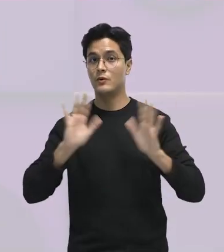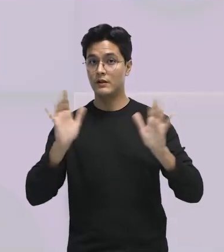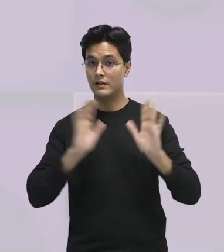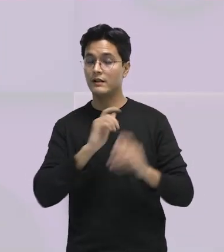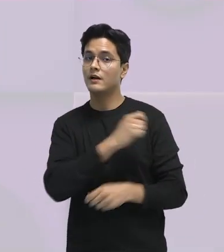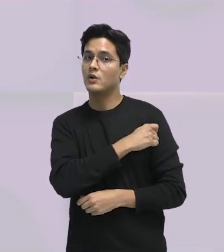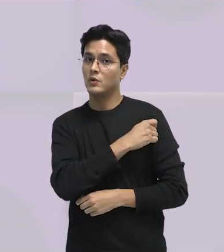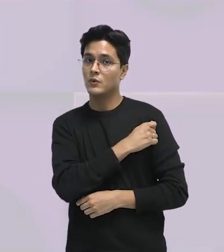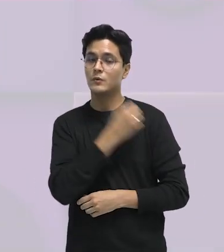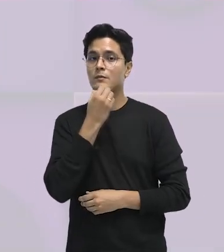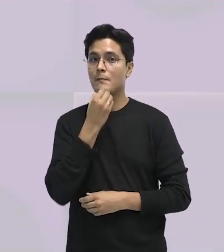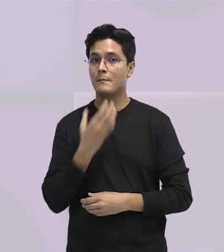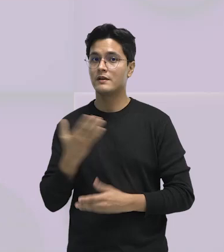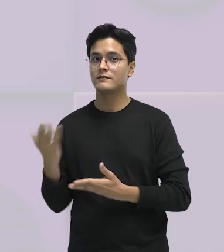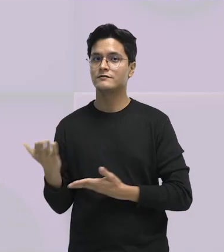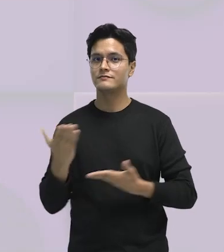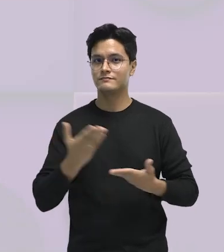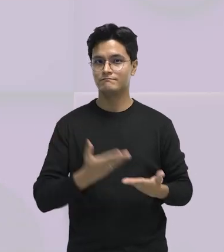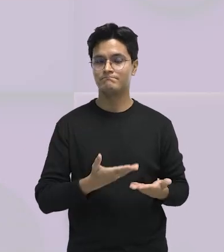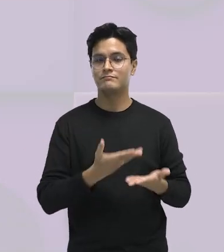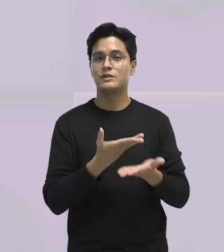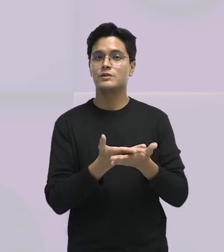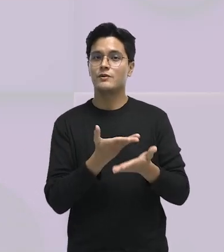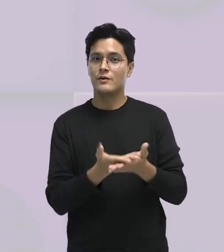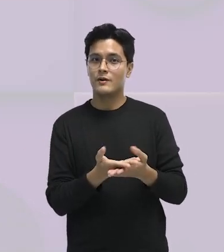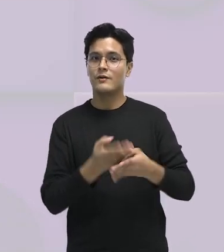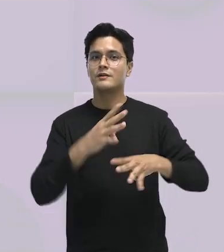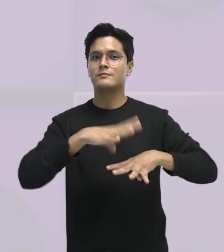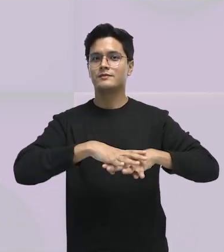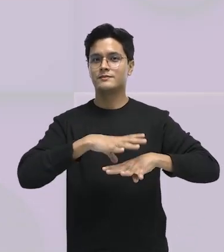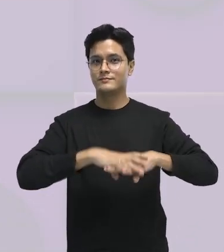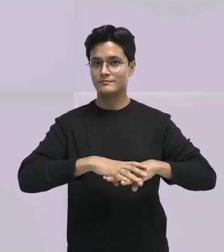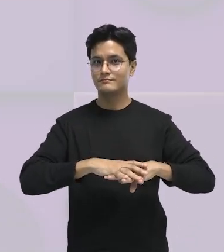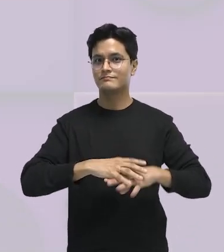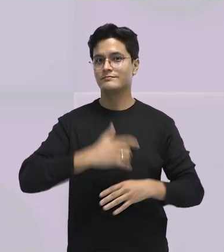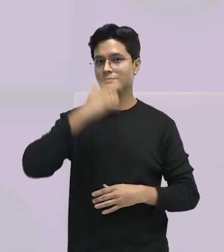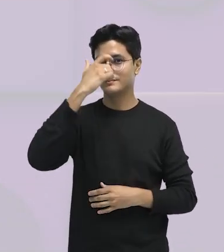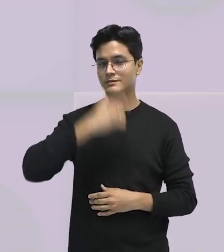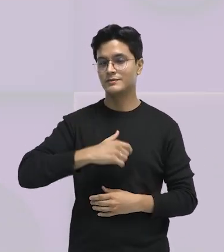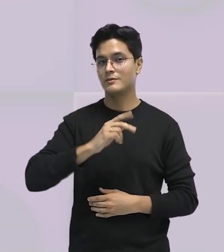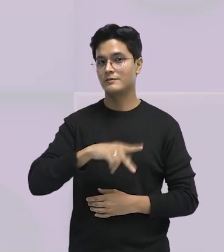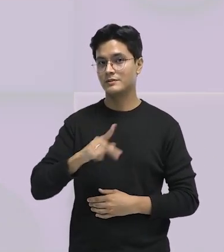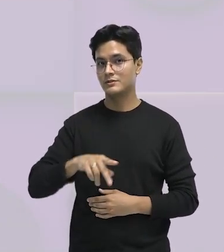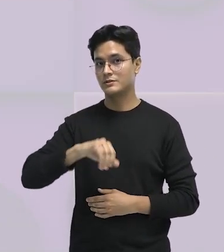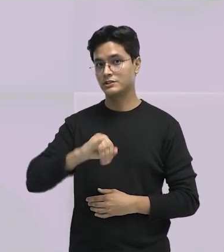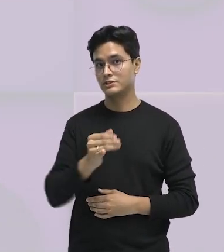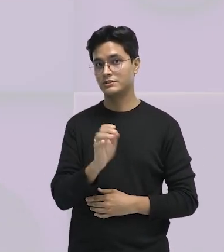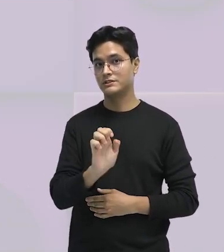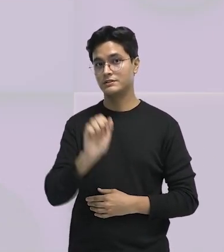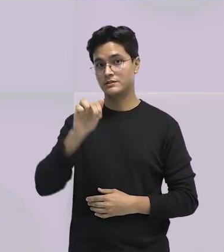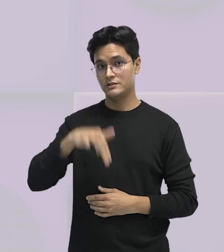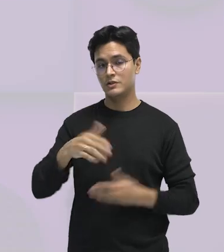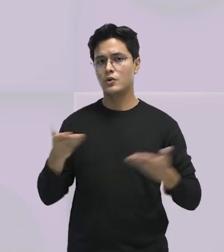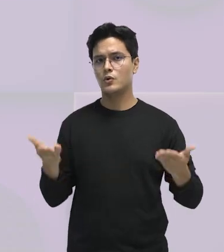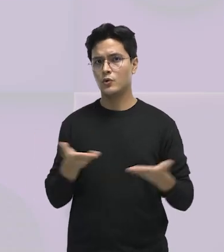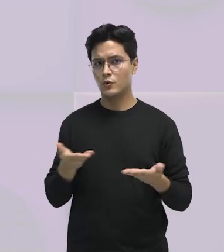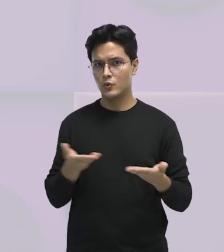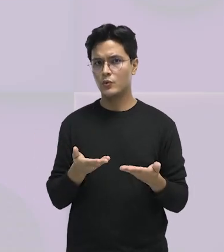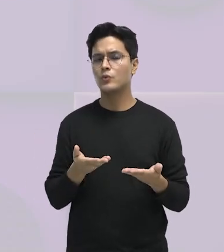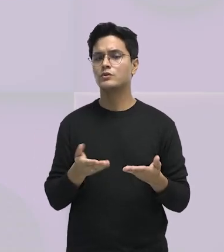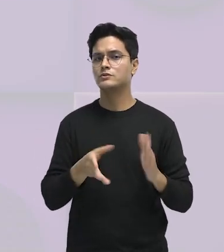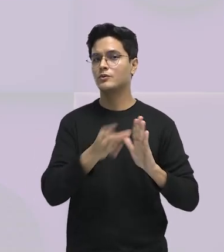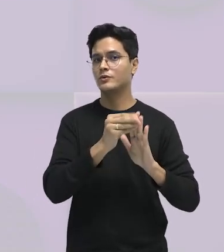Olá, alunos, sejam todos bem-vindos a mais uma aula de matemática. Aqui quem fala é o professor Jean Nobre e hoje nós iremos abordar um